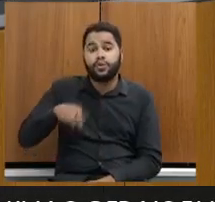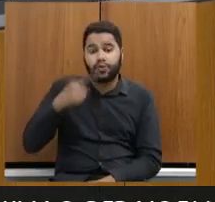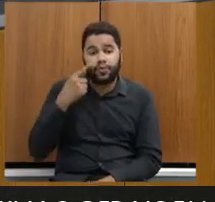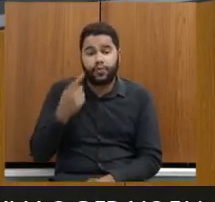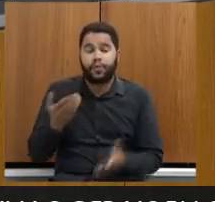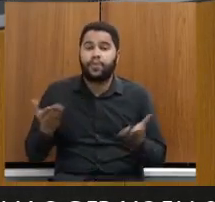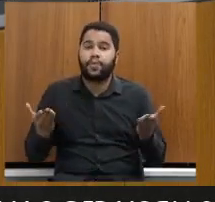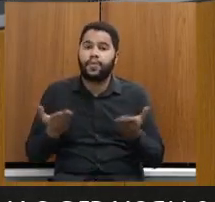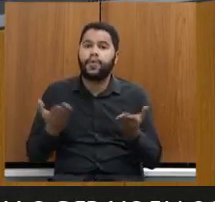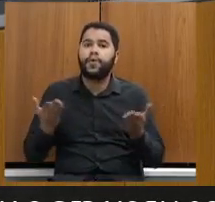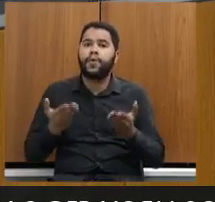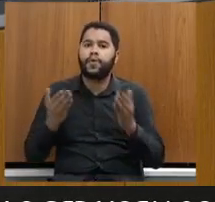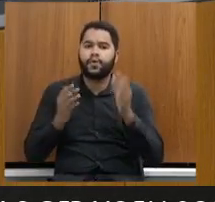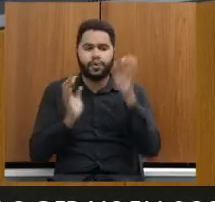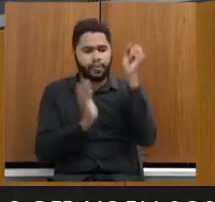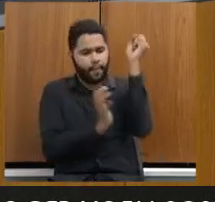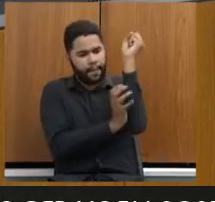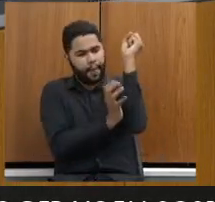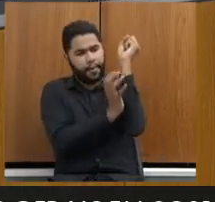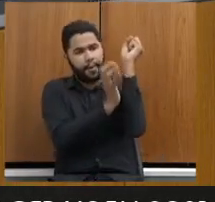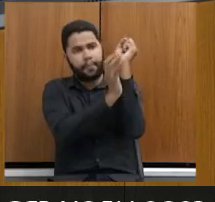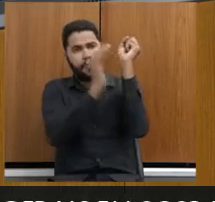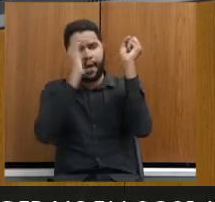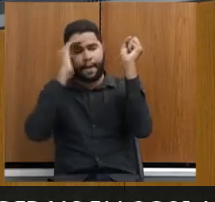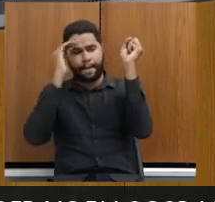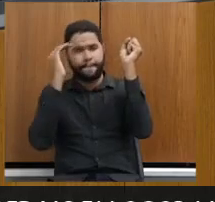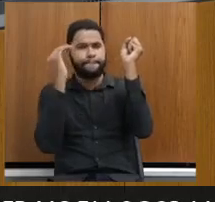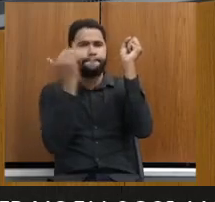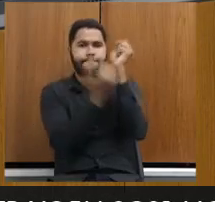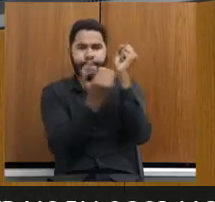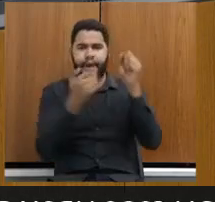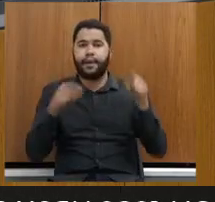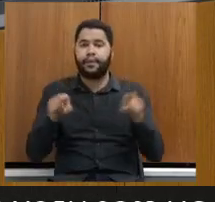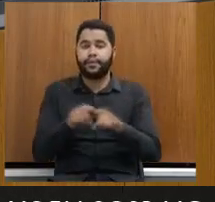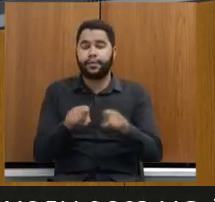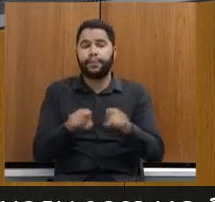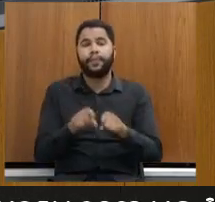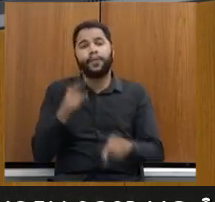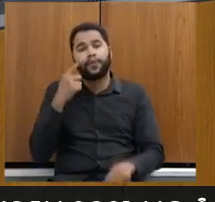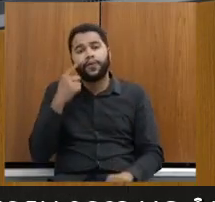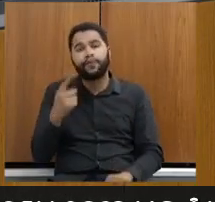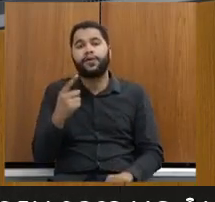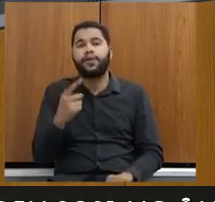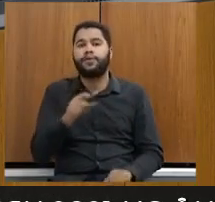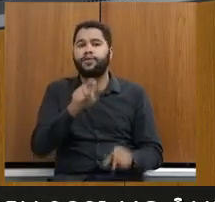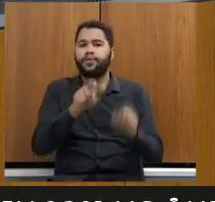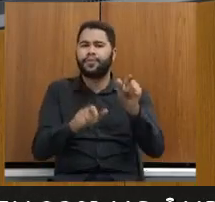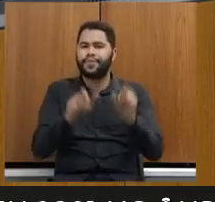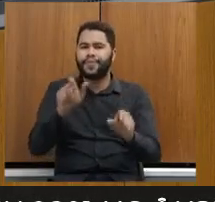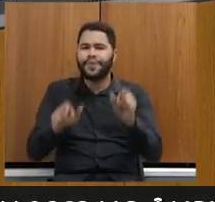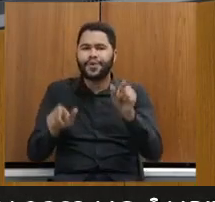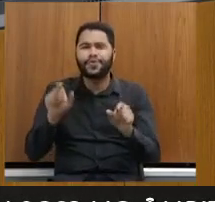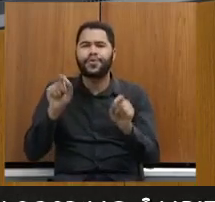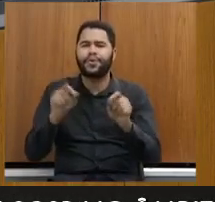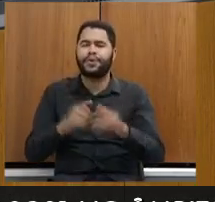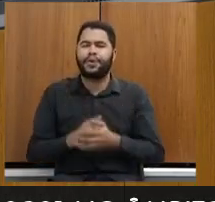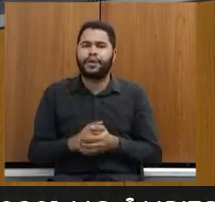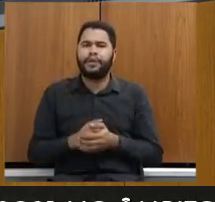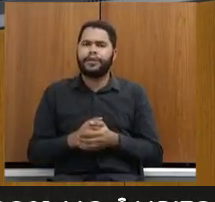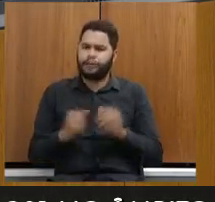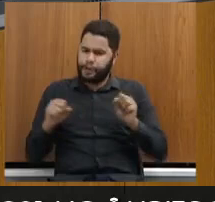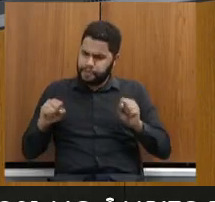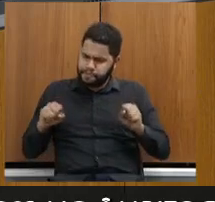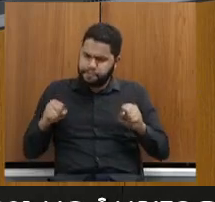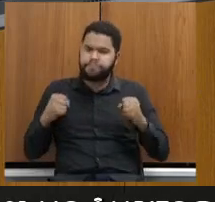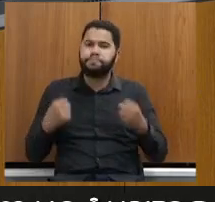hoje hierarquia sendo respeitada e e vejo quando o sargento Fala aí que o pessoal é e tem